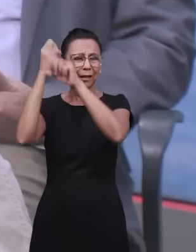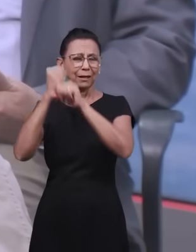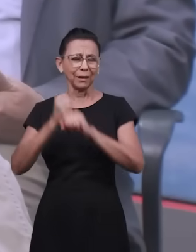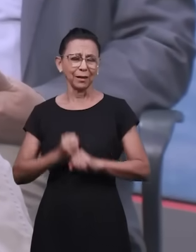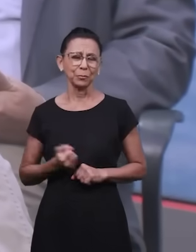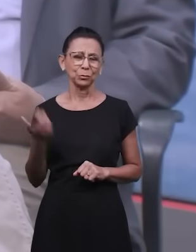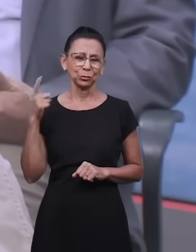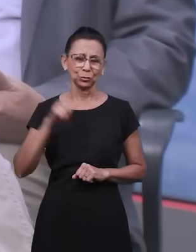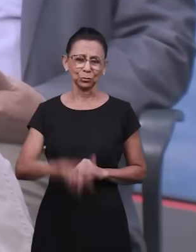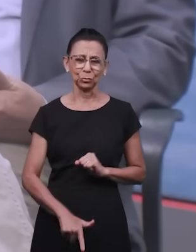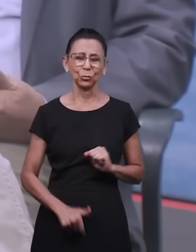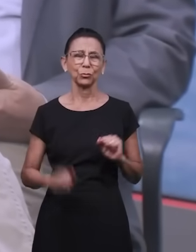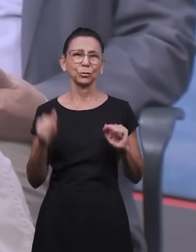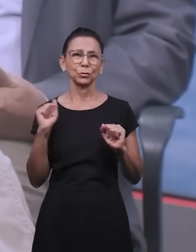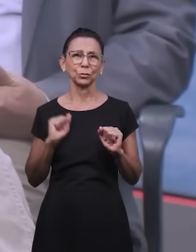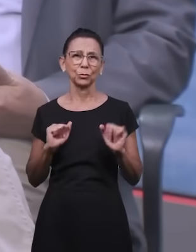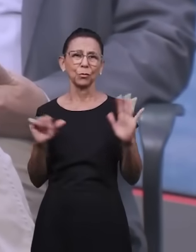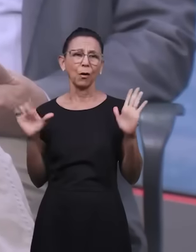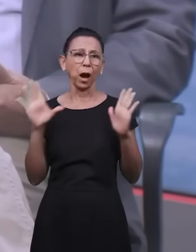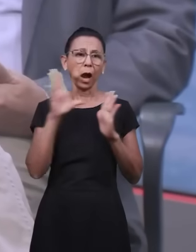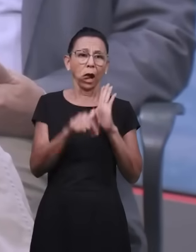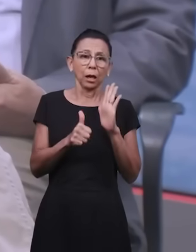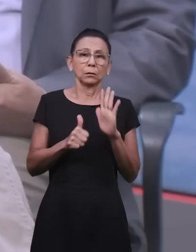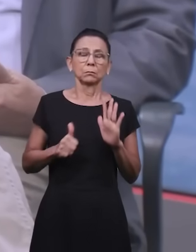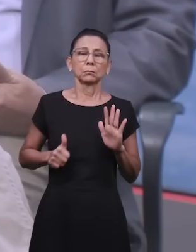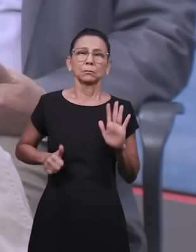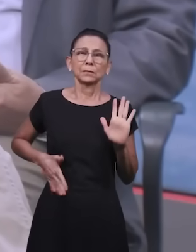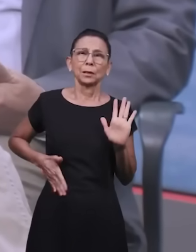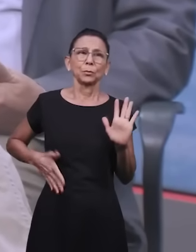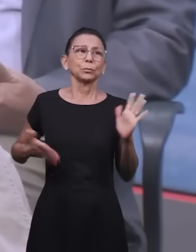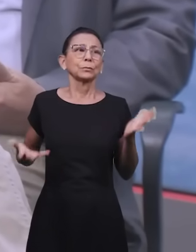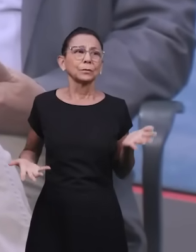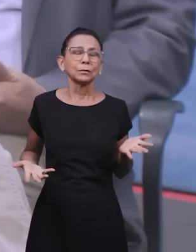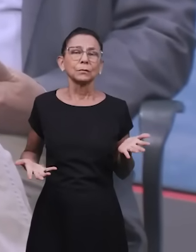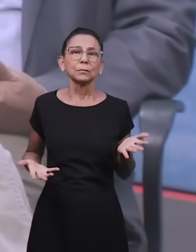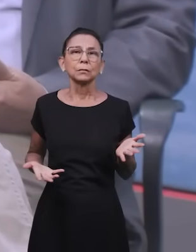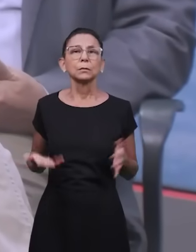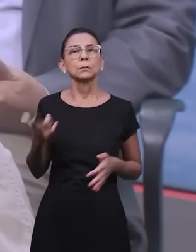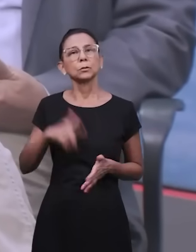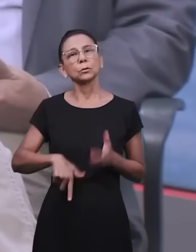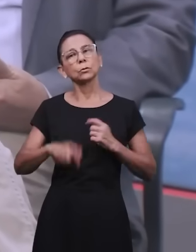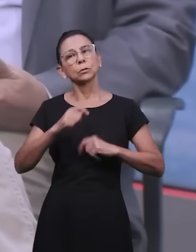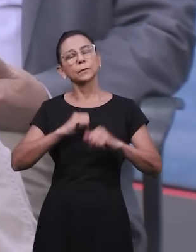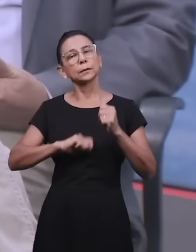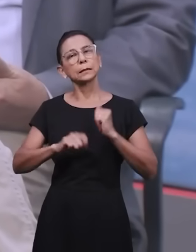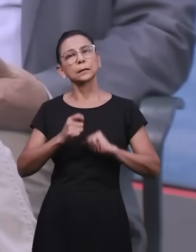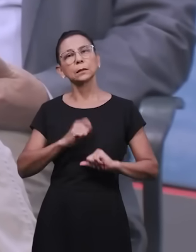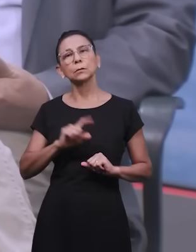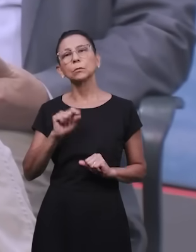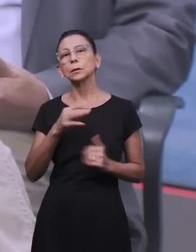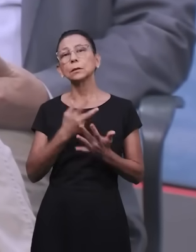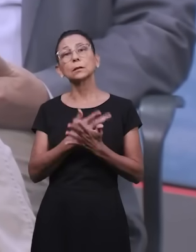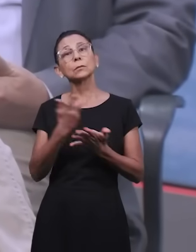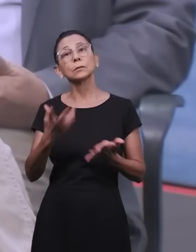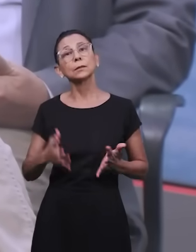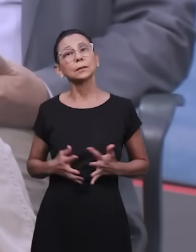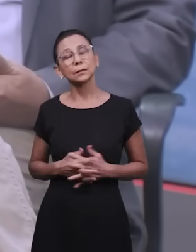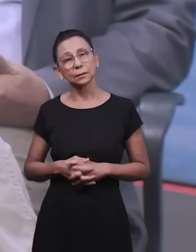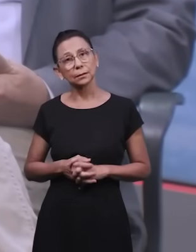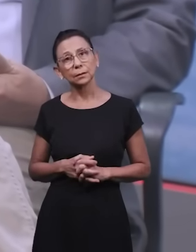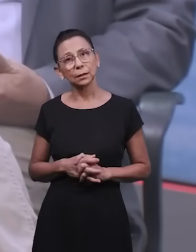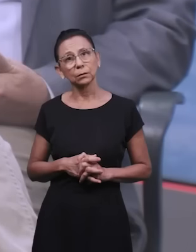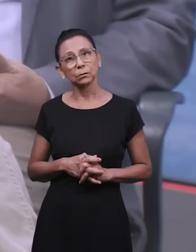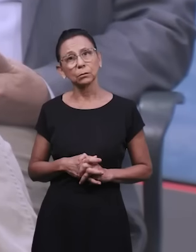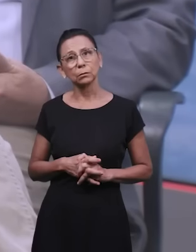casa, vai descansar, e aí se manifestam as reações de ansiedade. O que está acontecendo? Puxa, não tinha